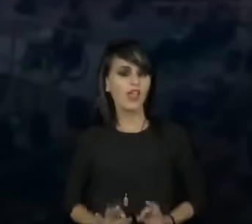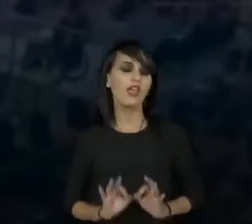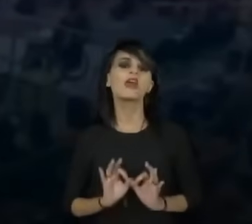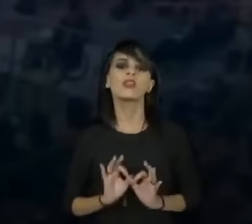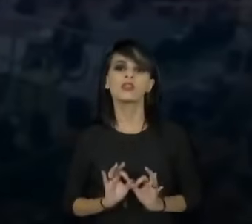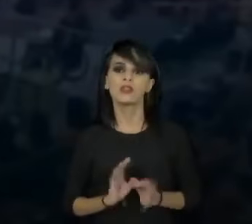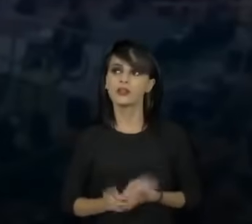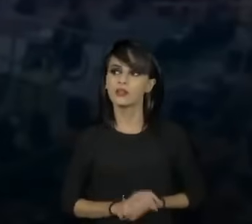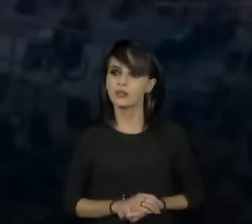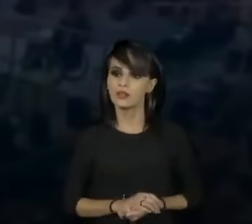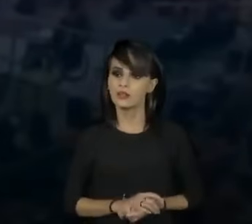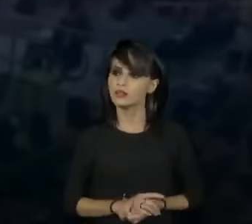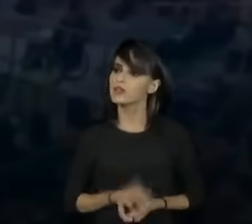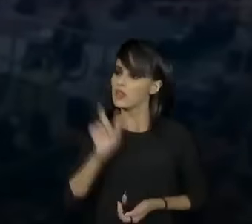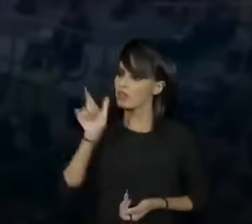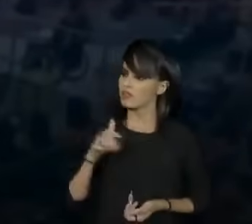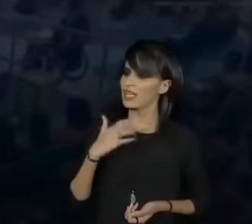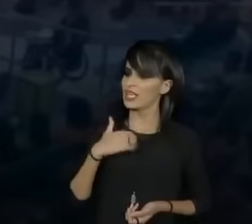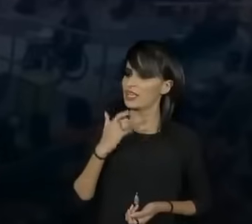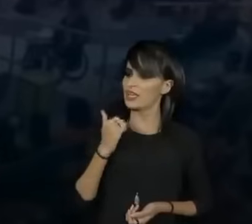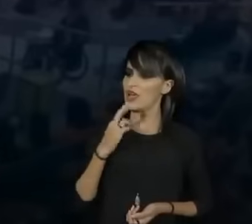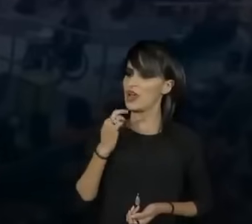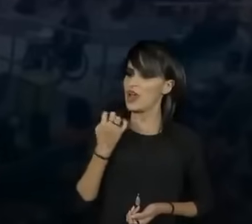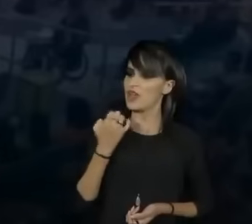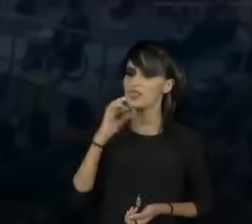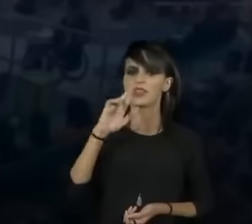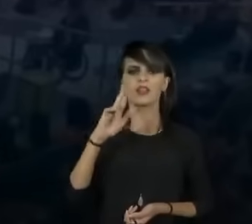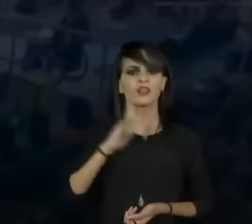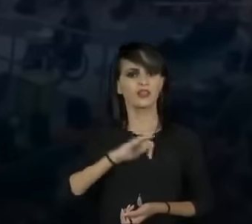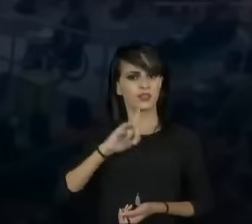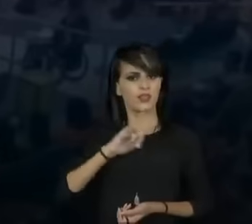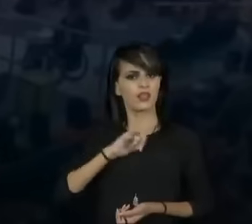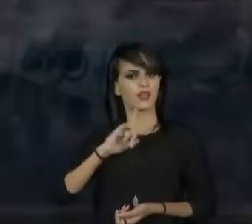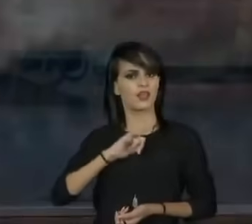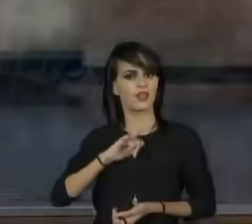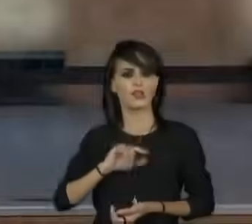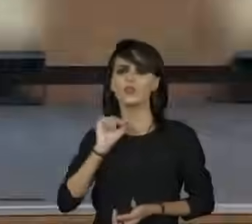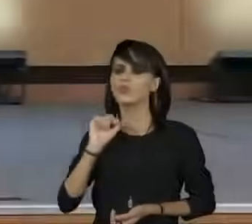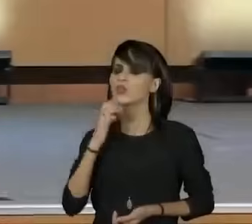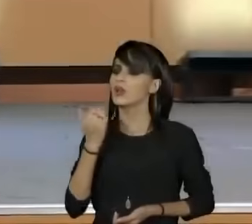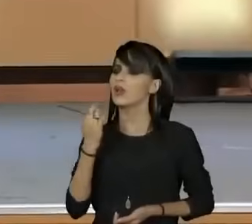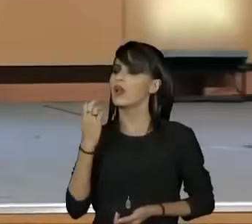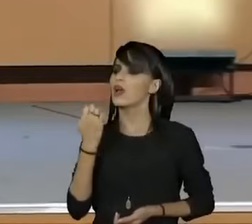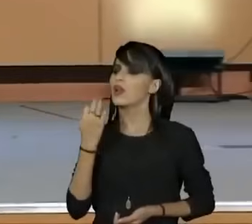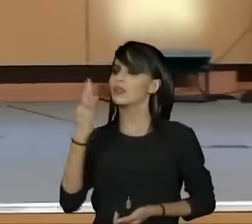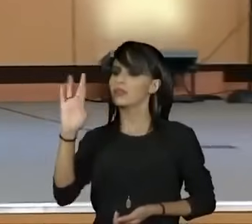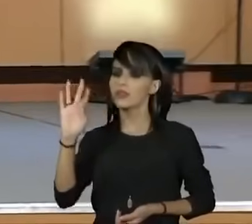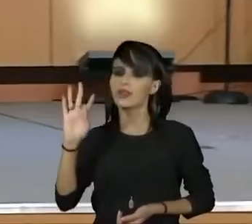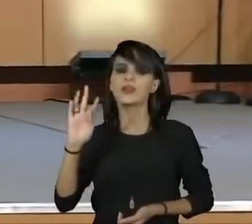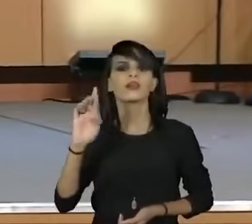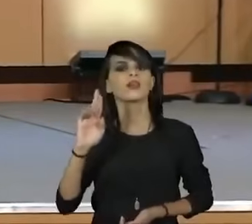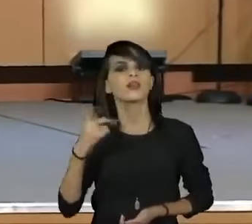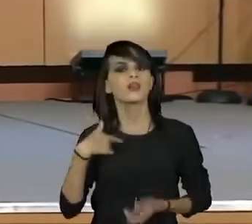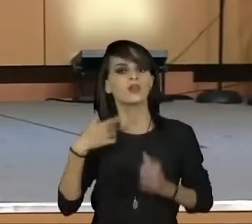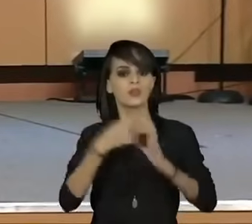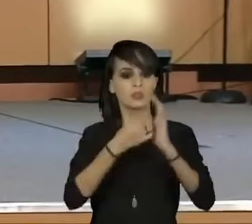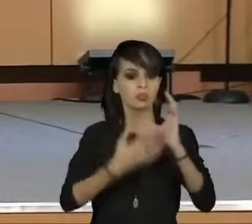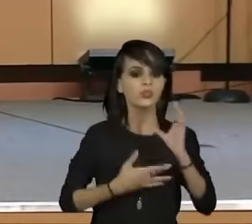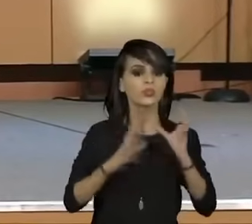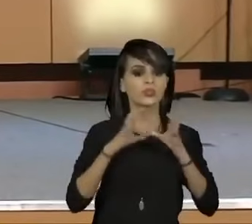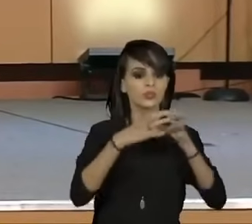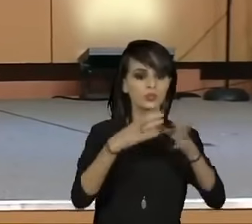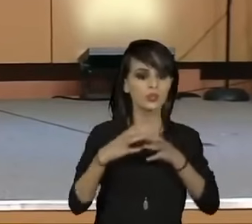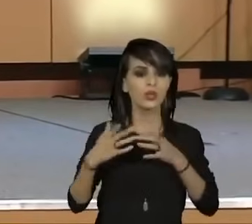já ouviu dizer assim esse cara tem caráter né que que é caráter um conjunto de atributos Morais